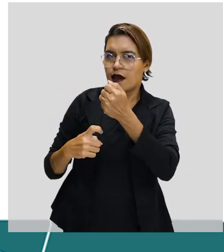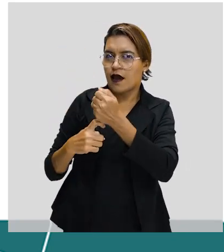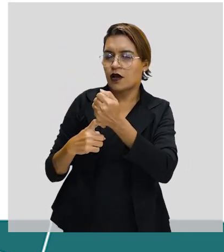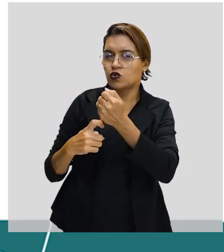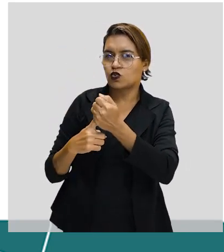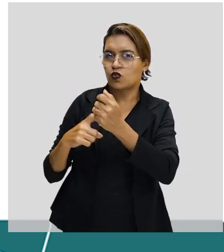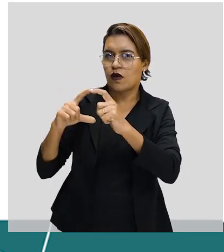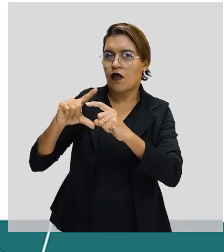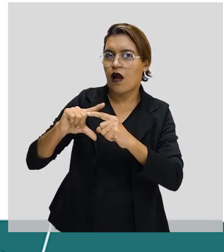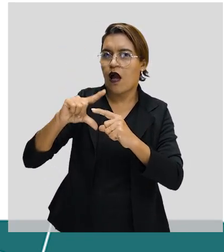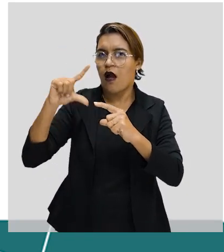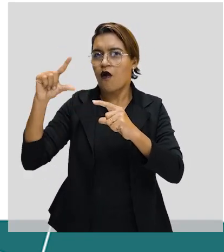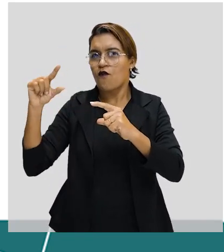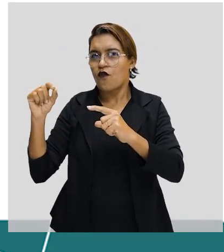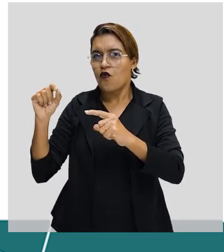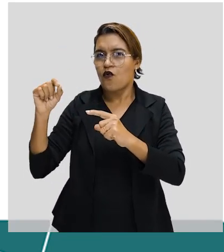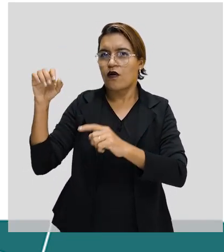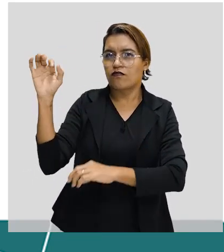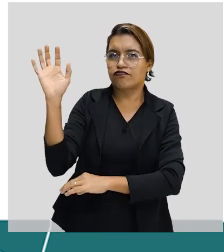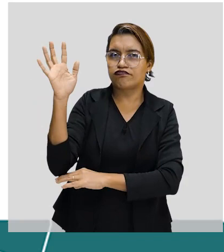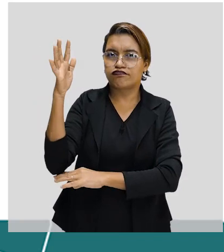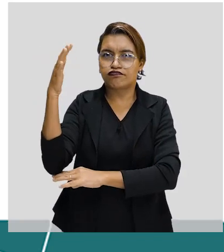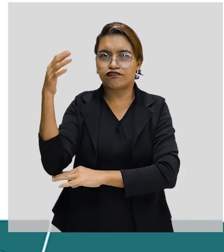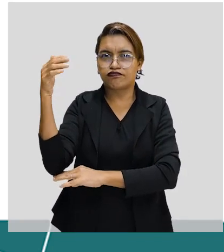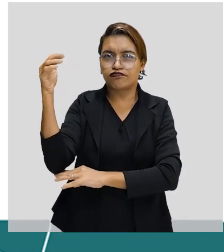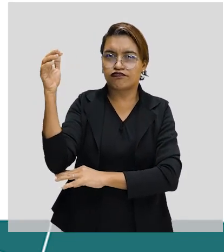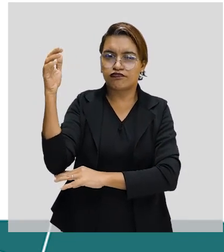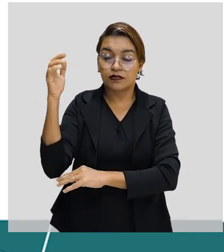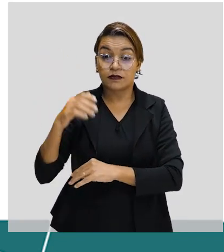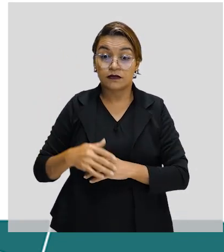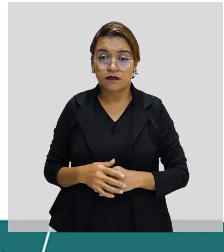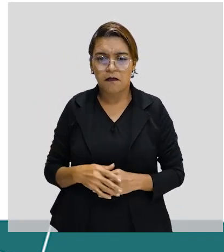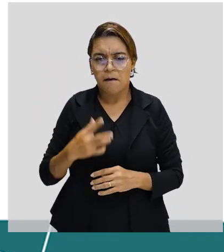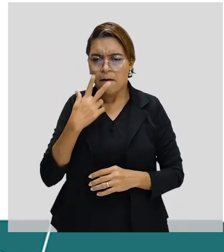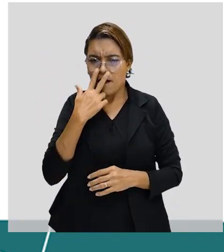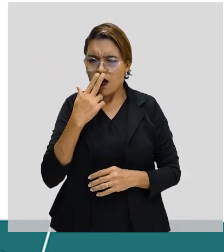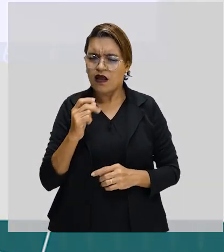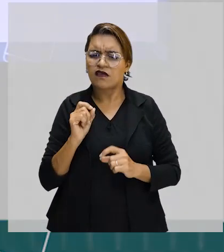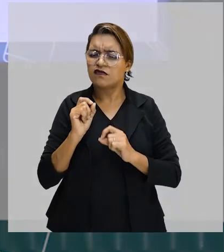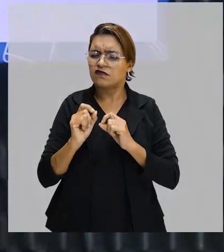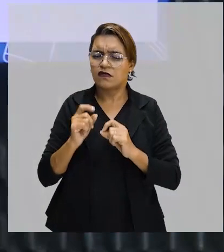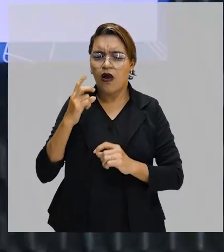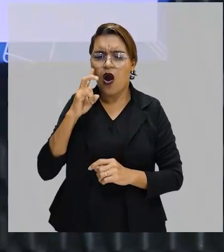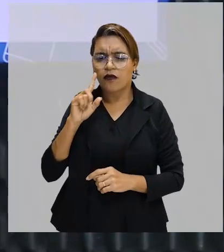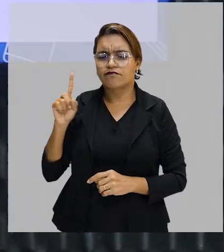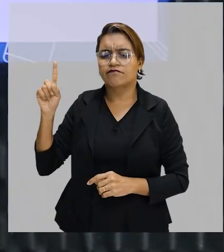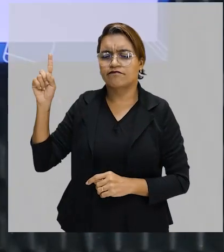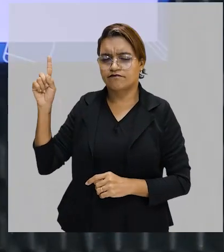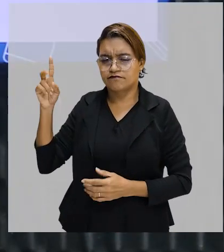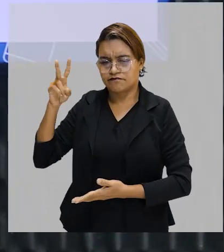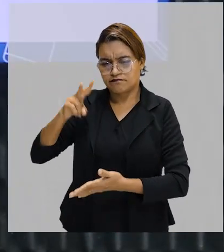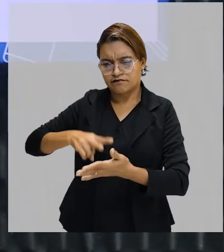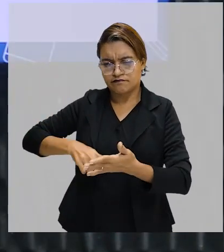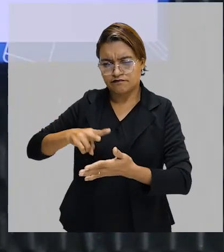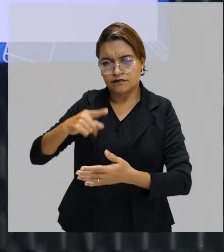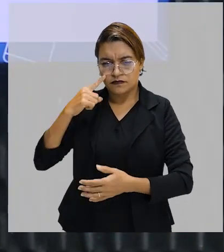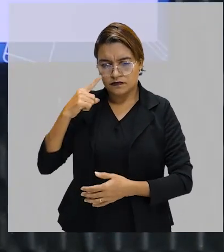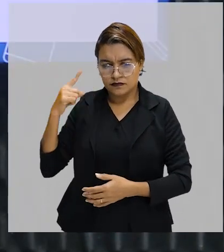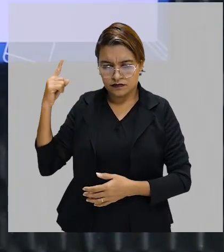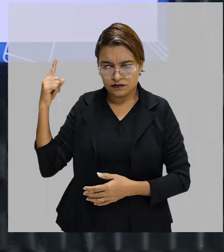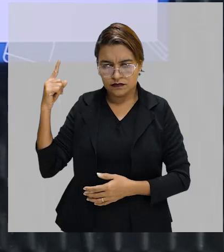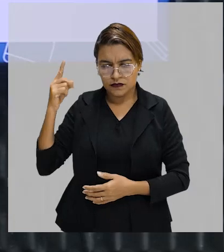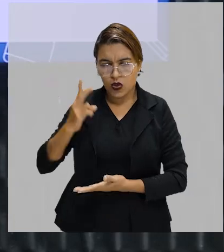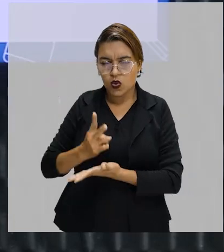descendo de mansinho pela estrada que é feito desses meninos que gostava de embalar